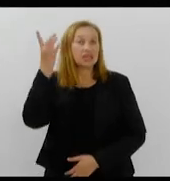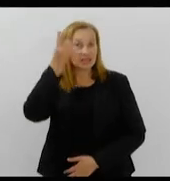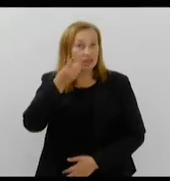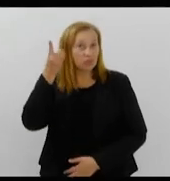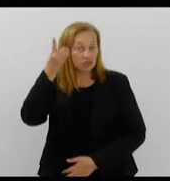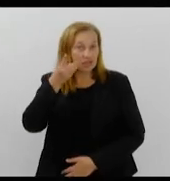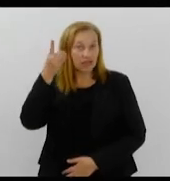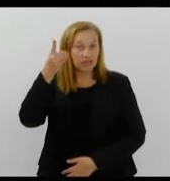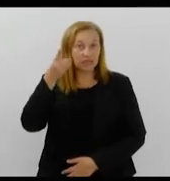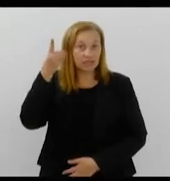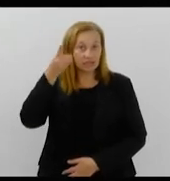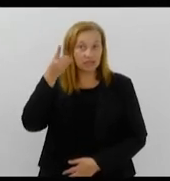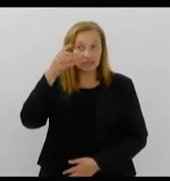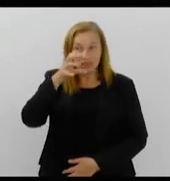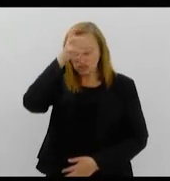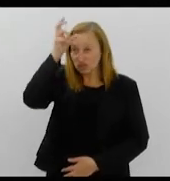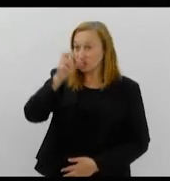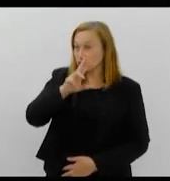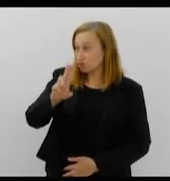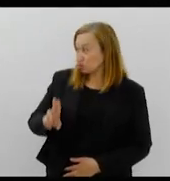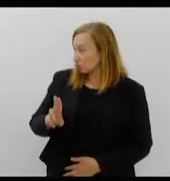deputada Tia Ju,